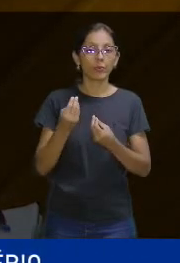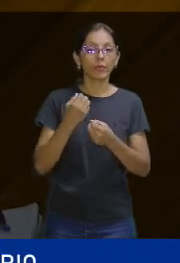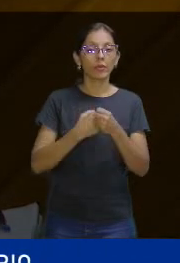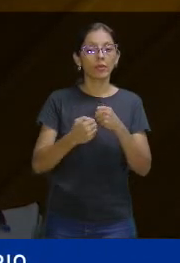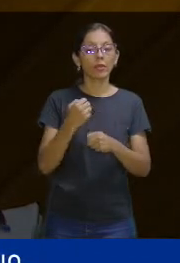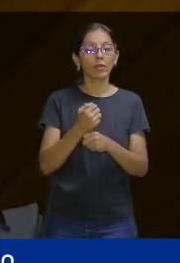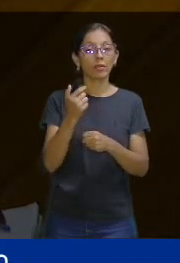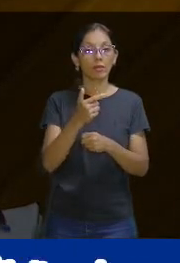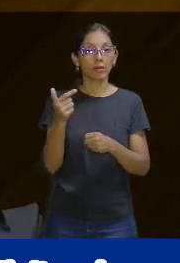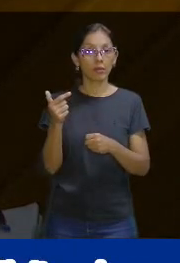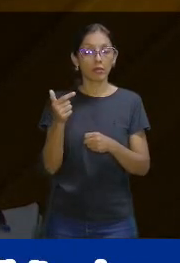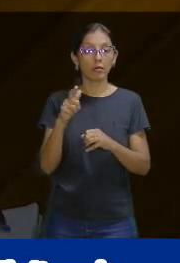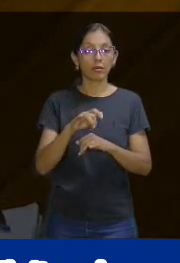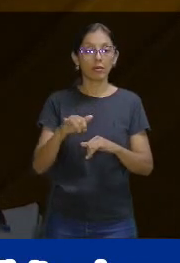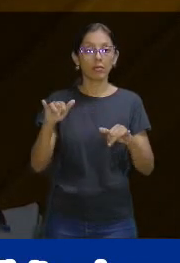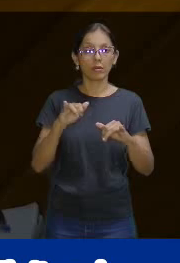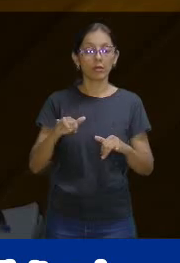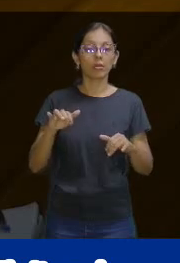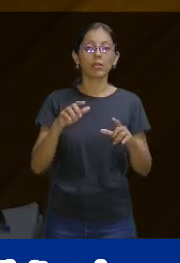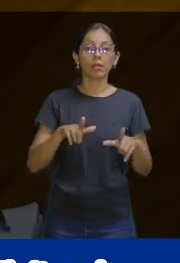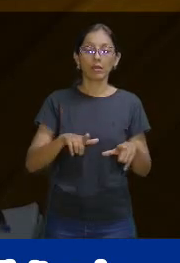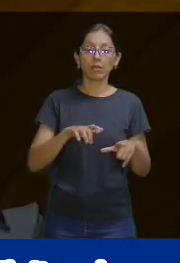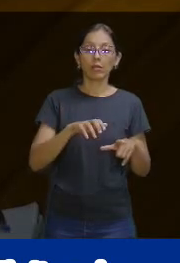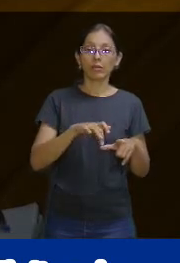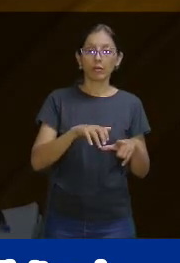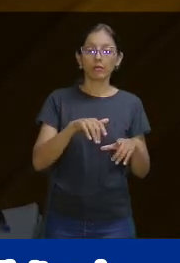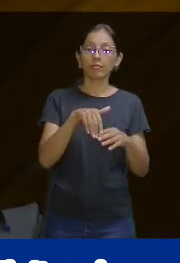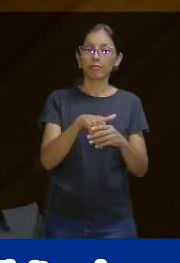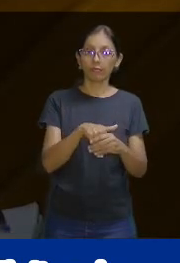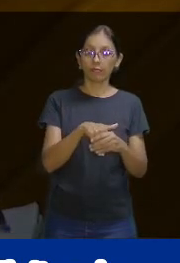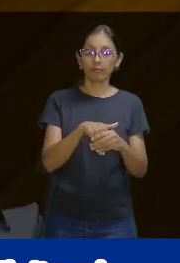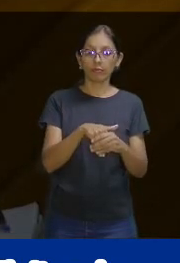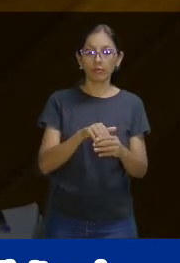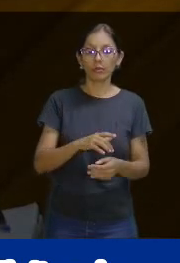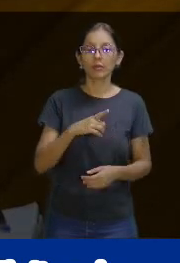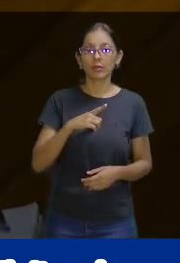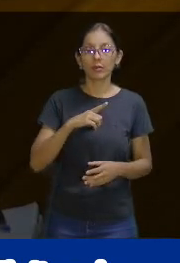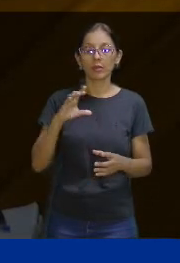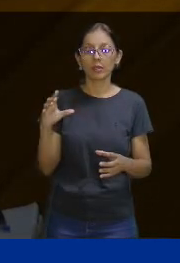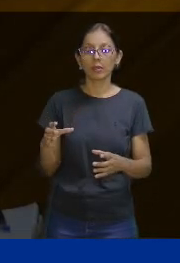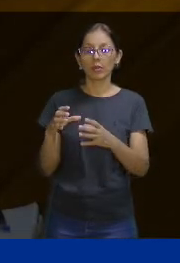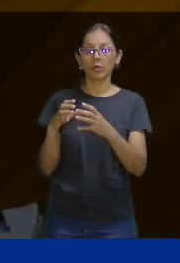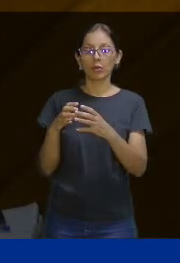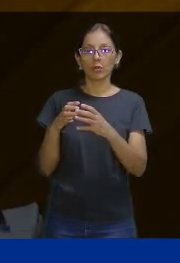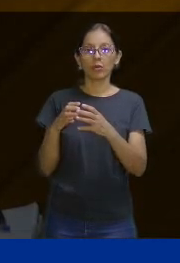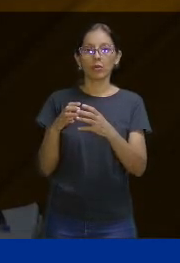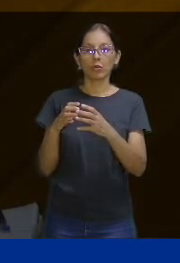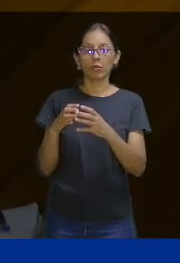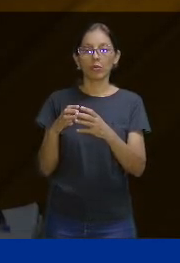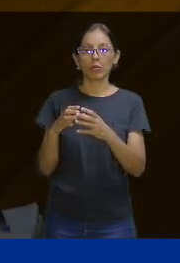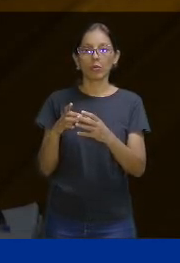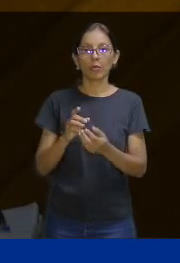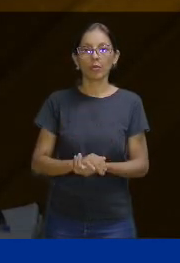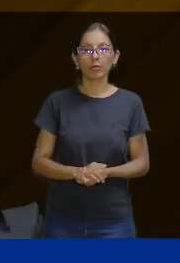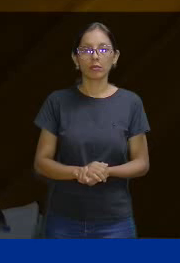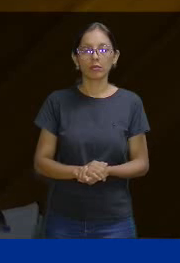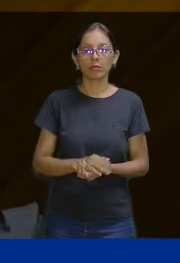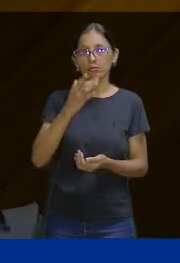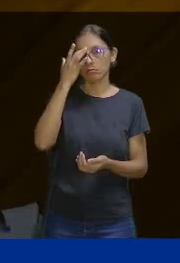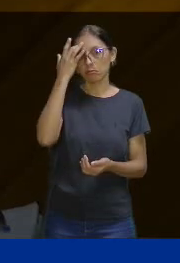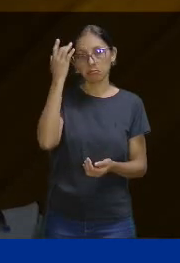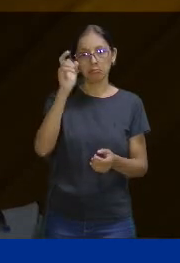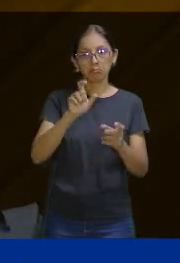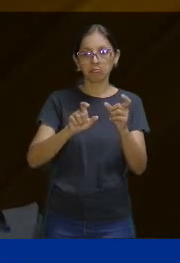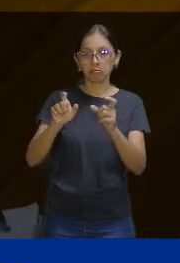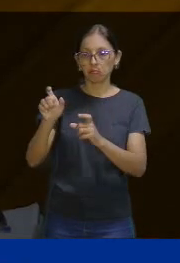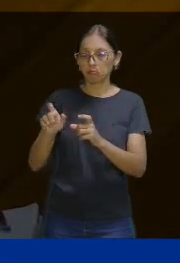tínhamos um conjunto de eleitores registrados no Tribunal Superior Eleitoral de 550 mil eleitores